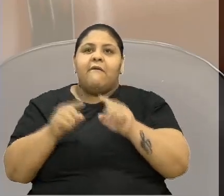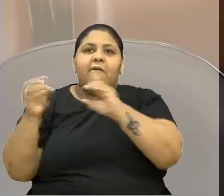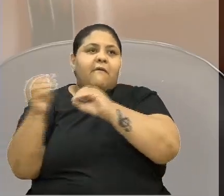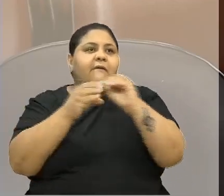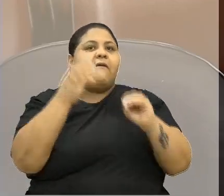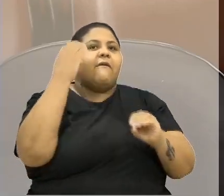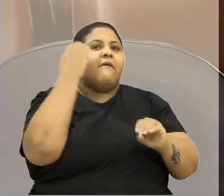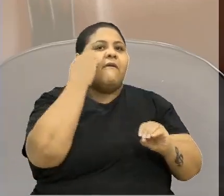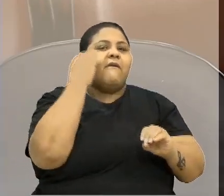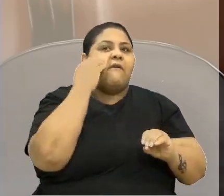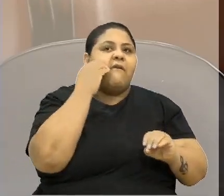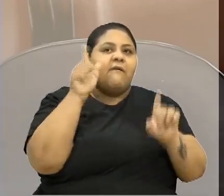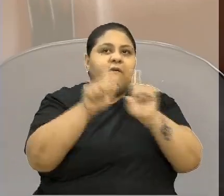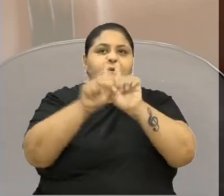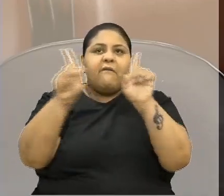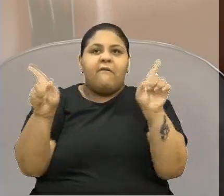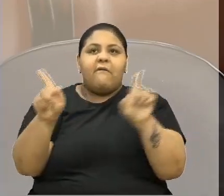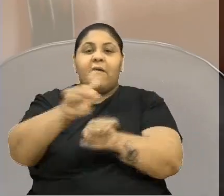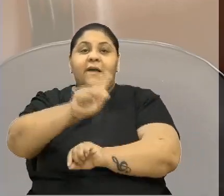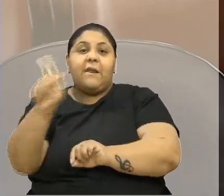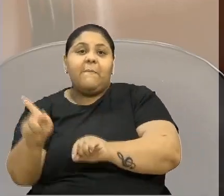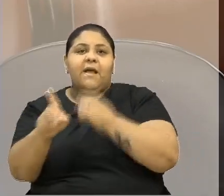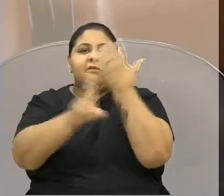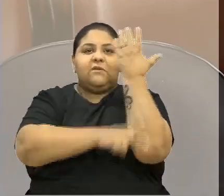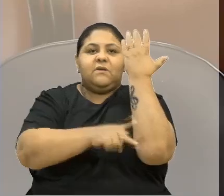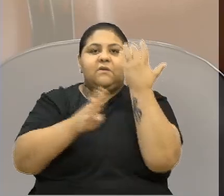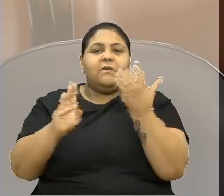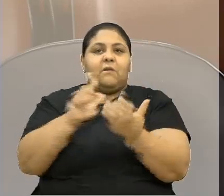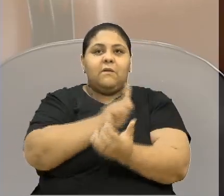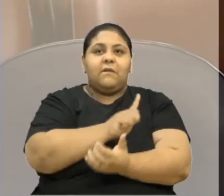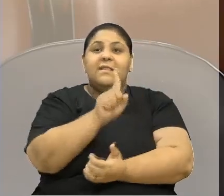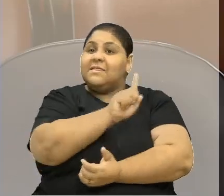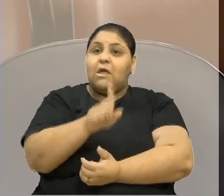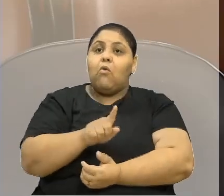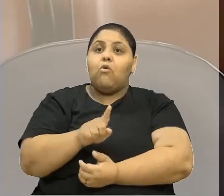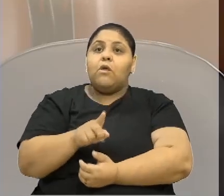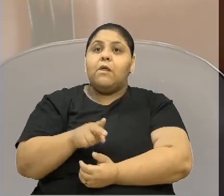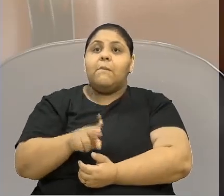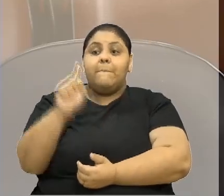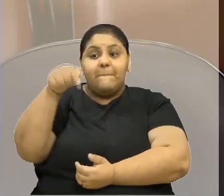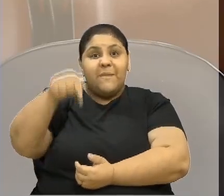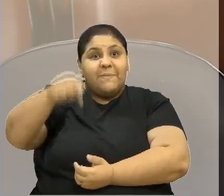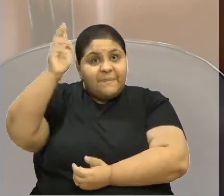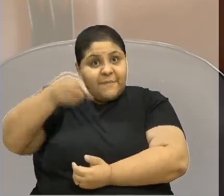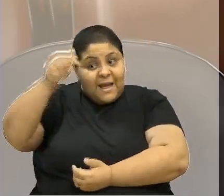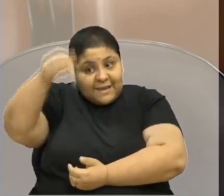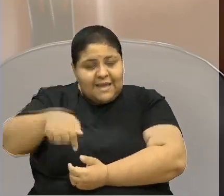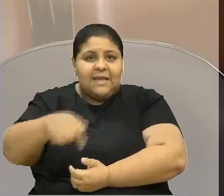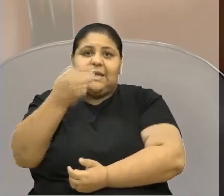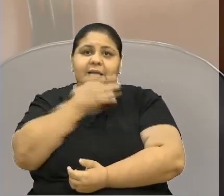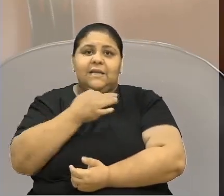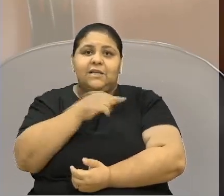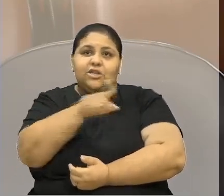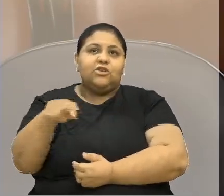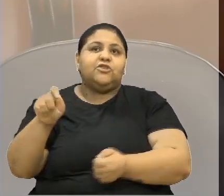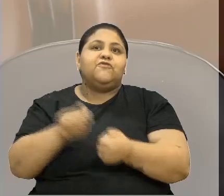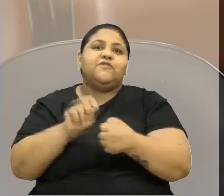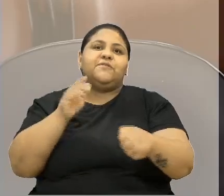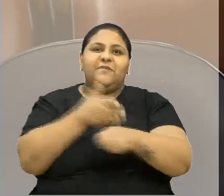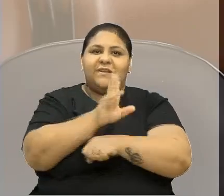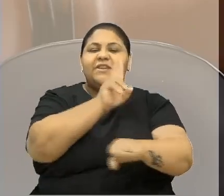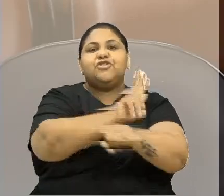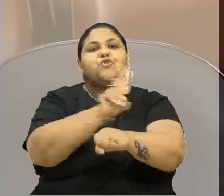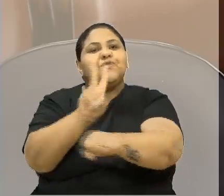e Ana Reca ele já ir para Gramado, Canela, Bento. Não, que ele fique na nossa cidade. E se a gente não fizer a nossa parte de